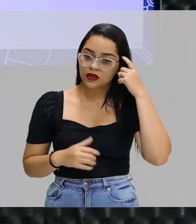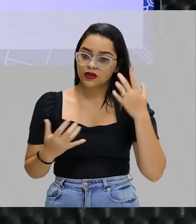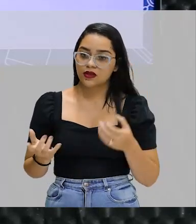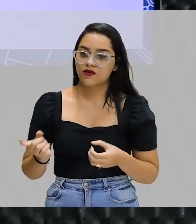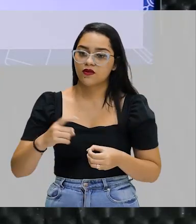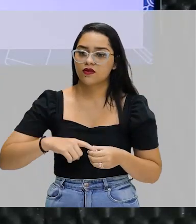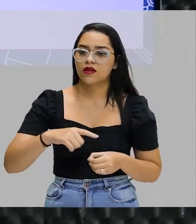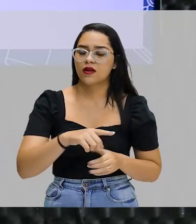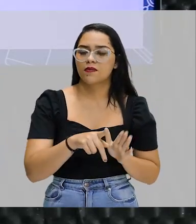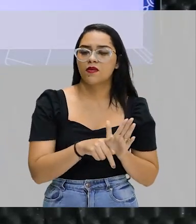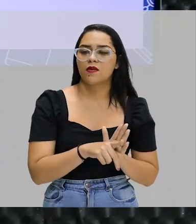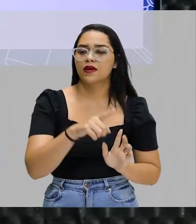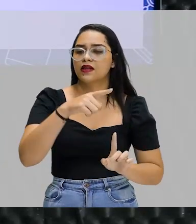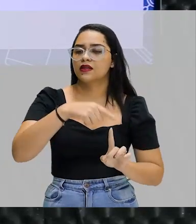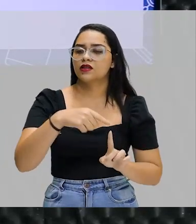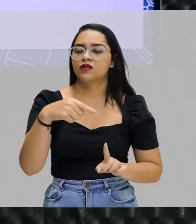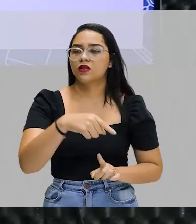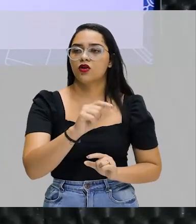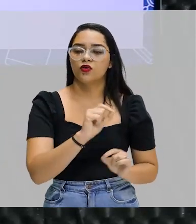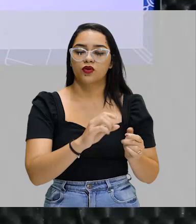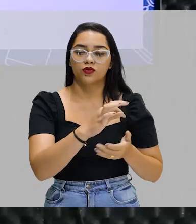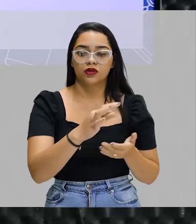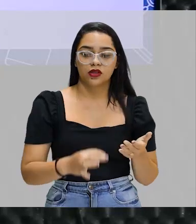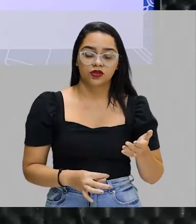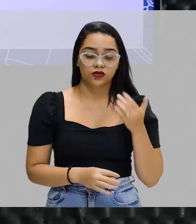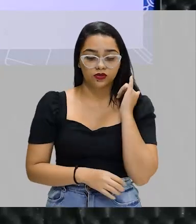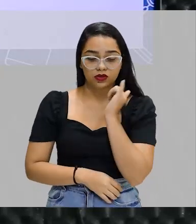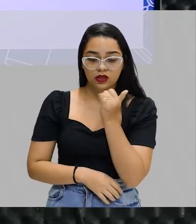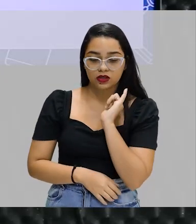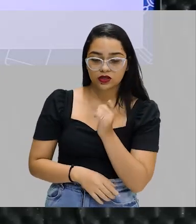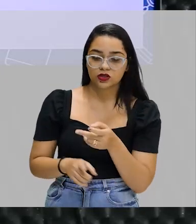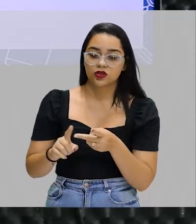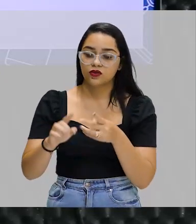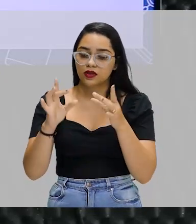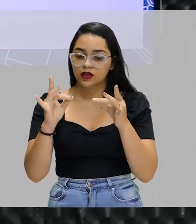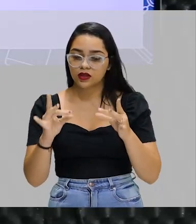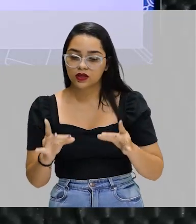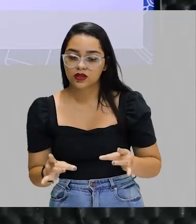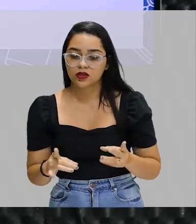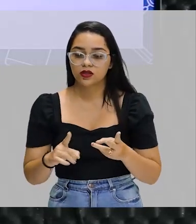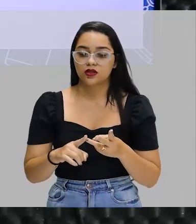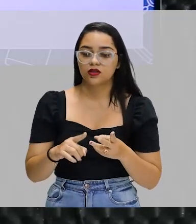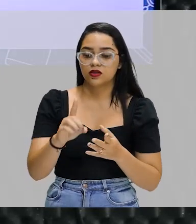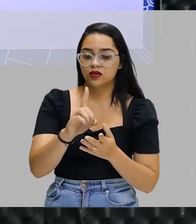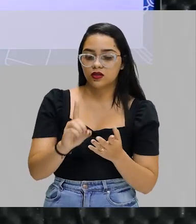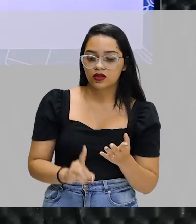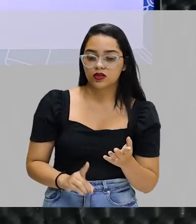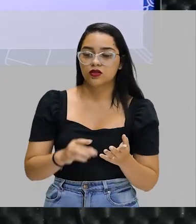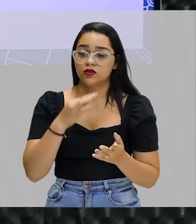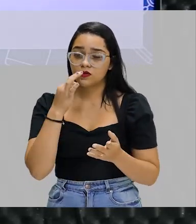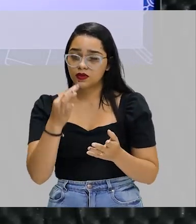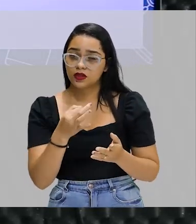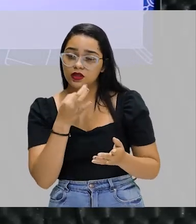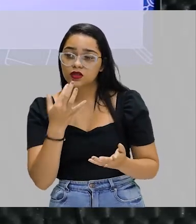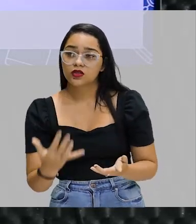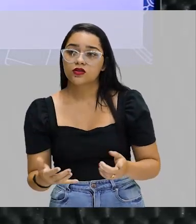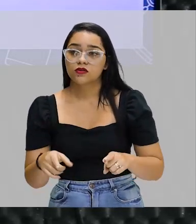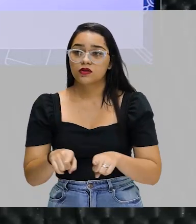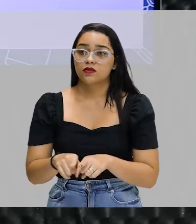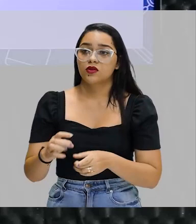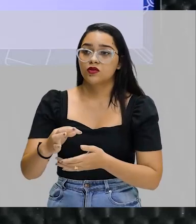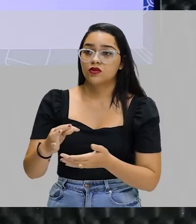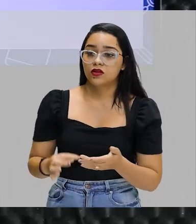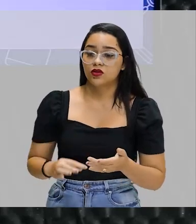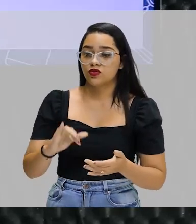volta lá para aquela tipologia. O texto narrativo, descritivo, dissertativo, argumentativo, o